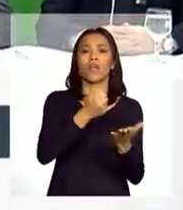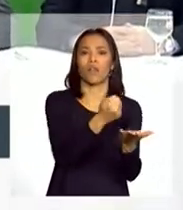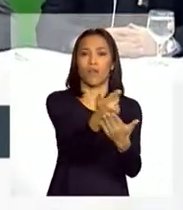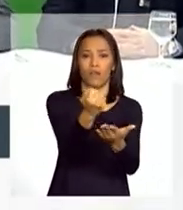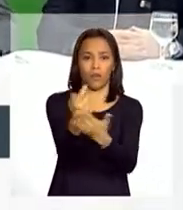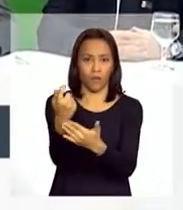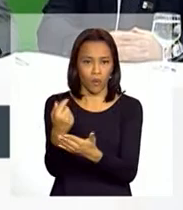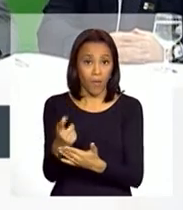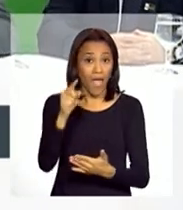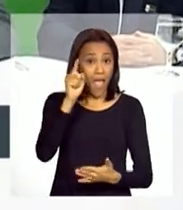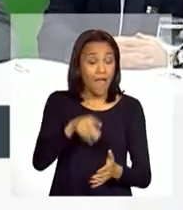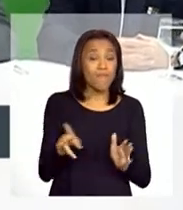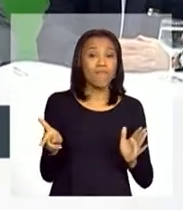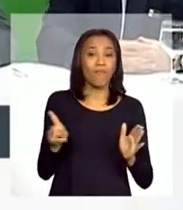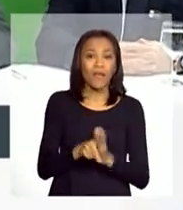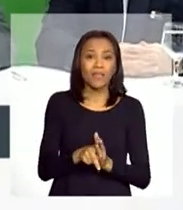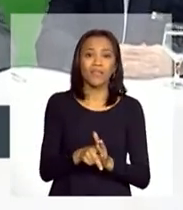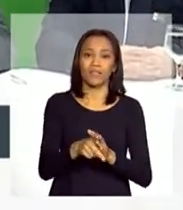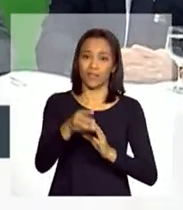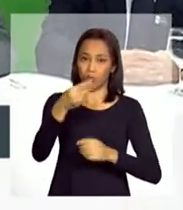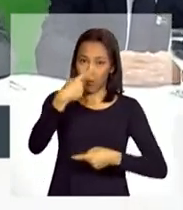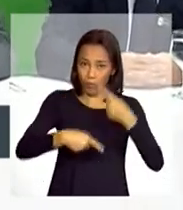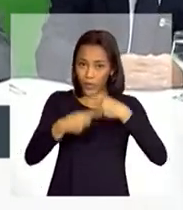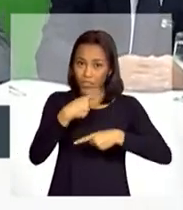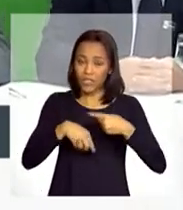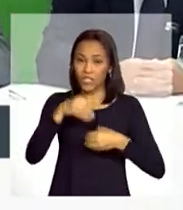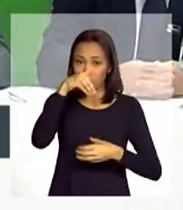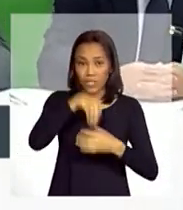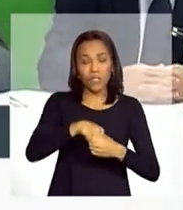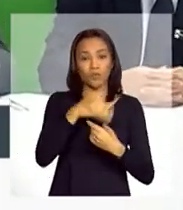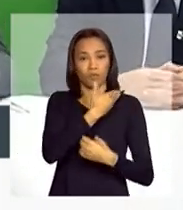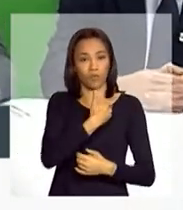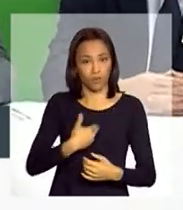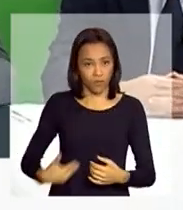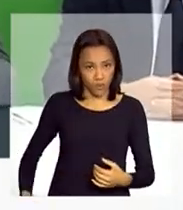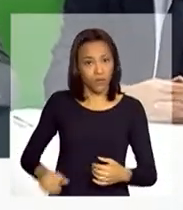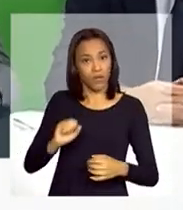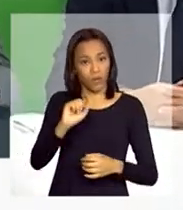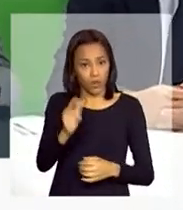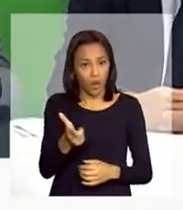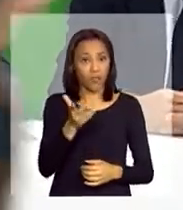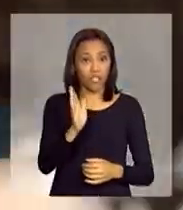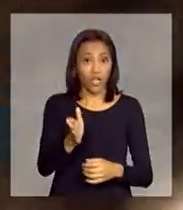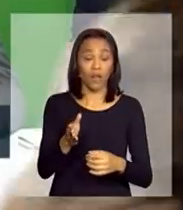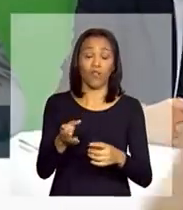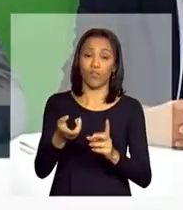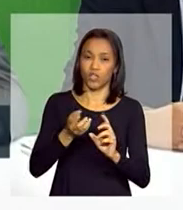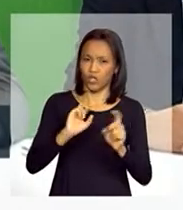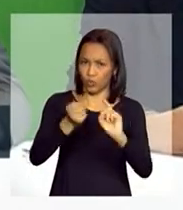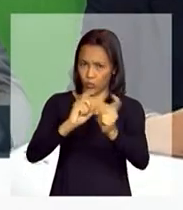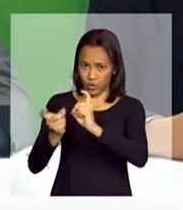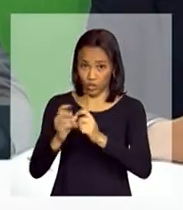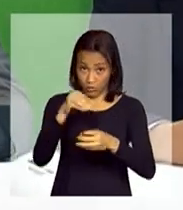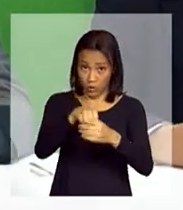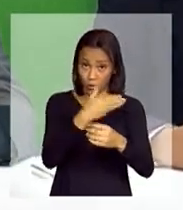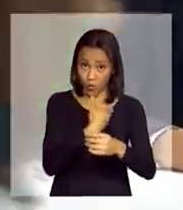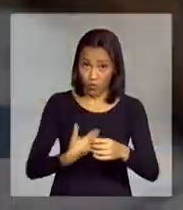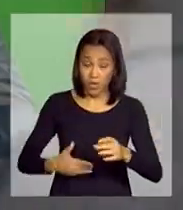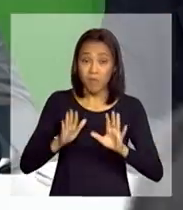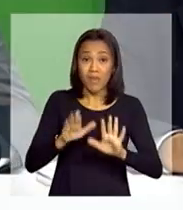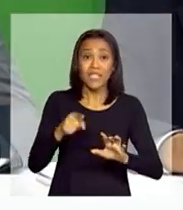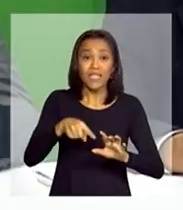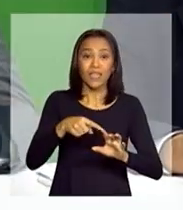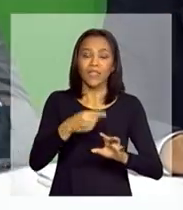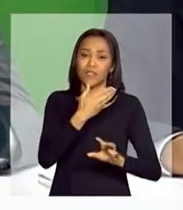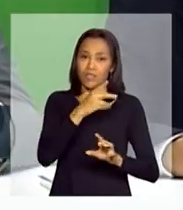de estado de políticas de estado é claro que ele foi concebido gestado pelo governo mas a ideia é que ele crie